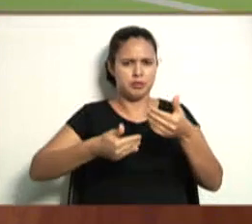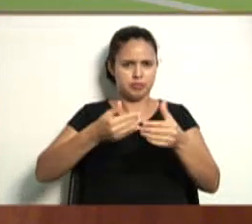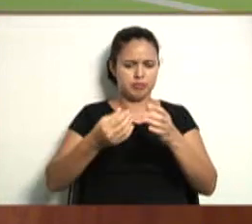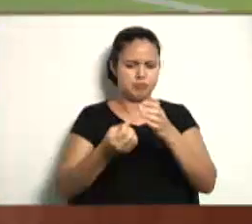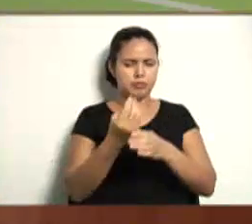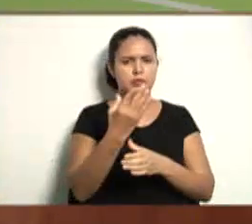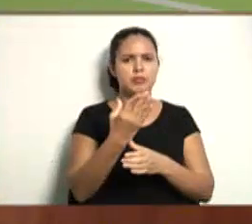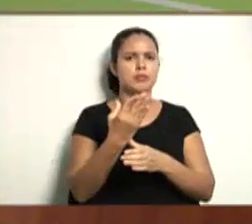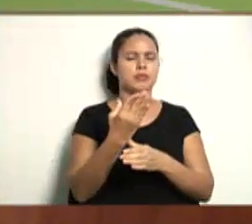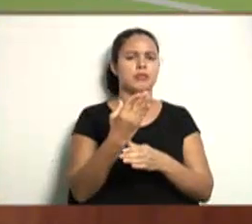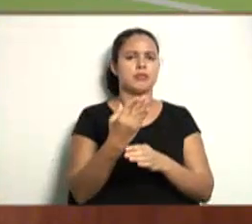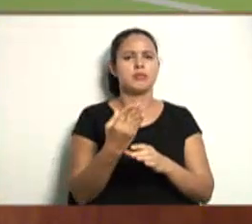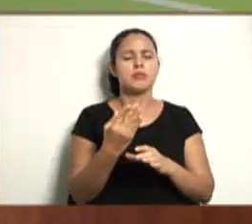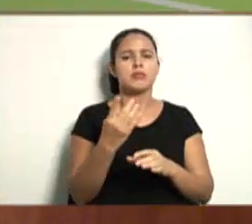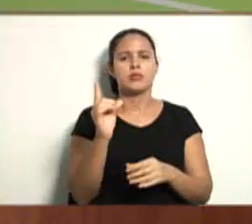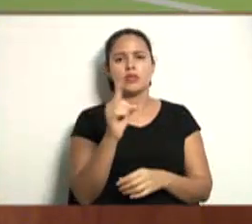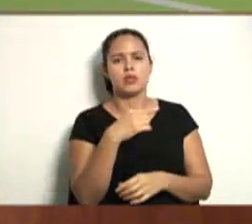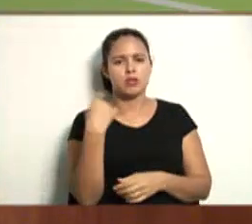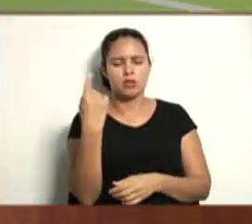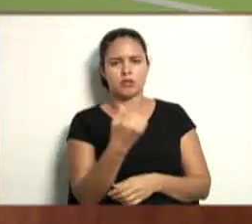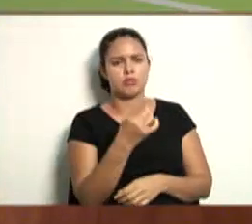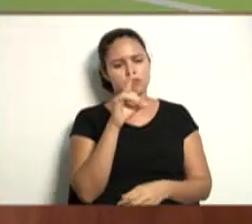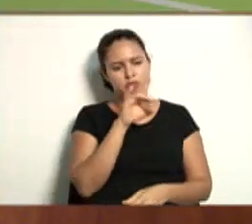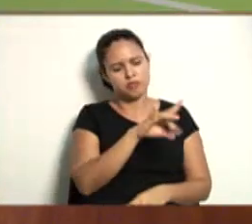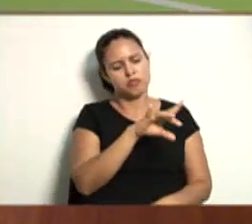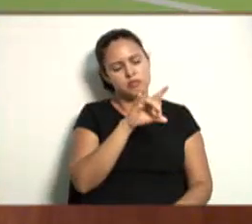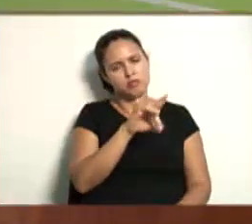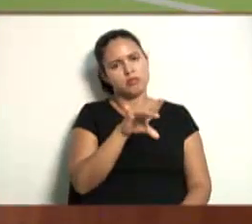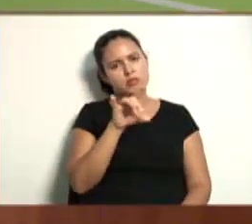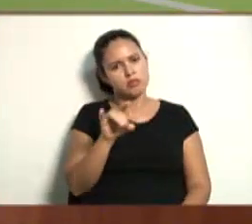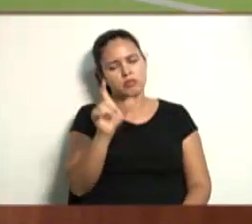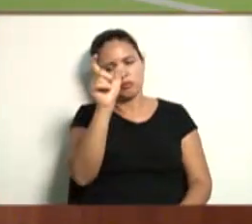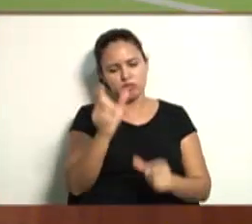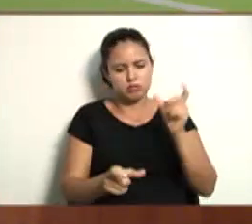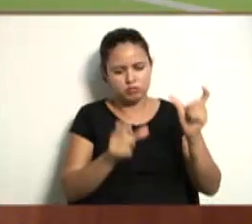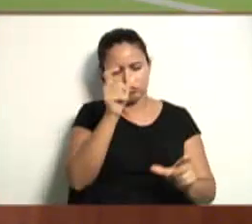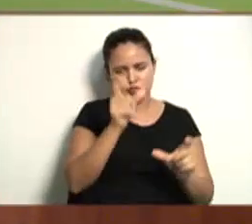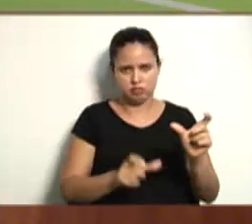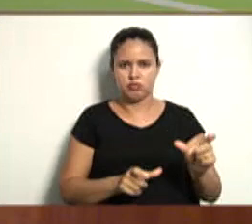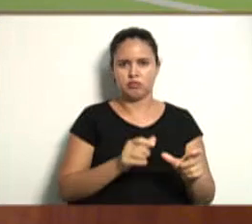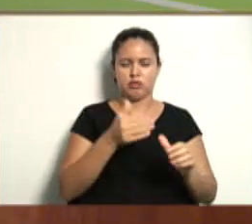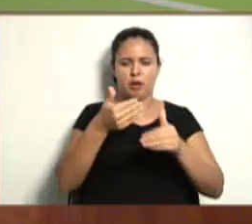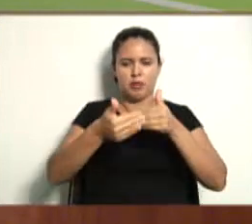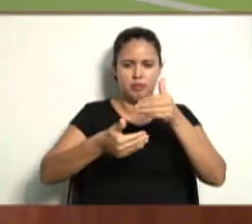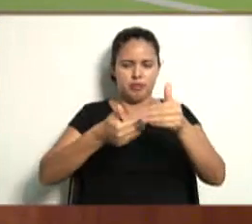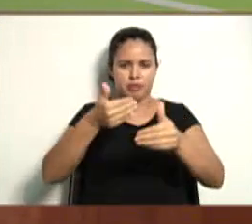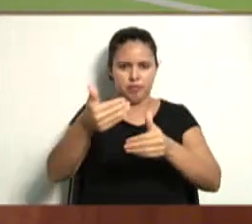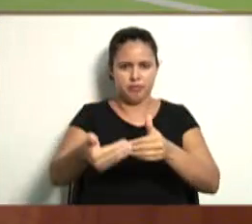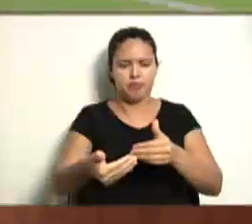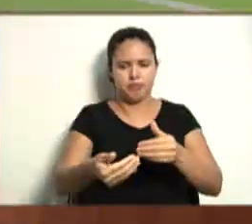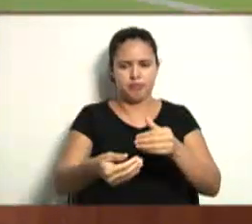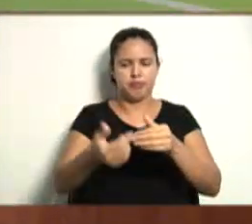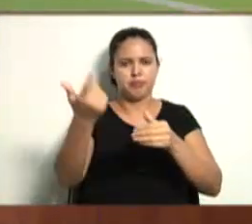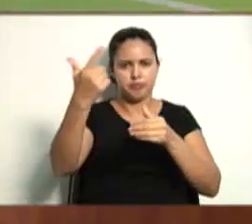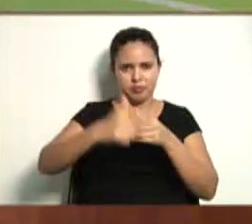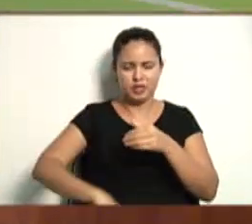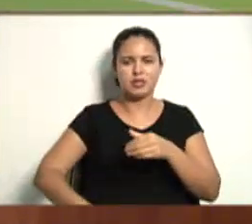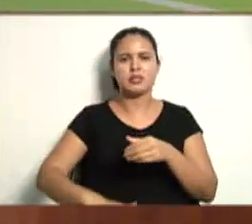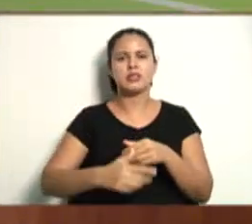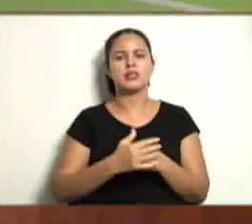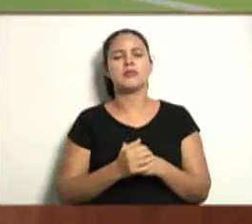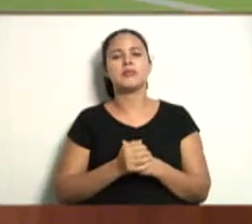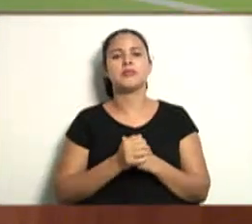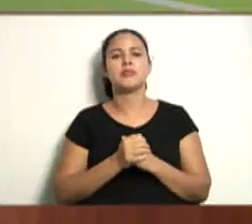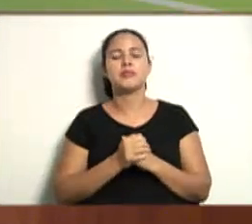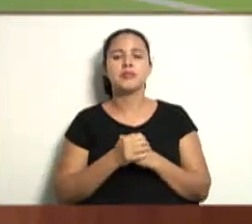vez mais, pois cada atitude que tomamos, estamos evoluindo cada vez mais.